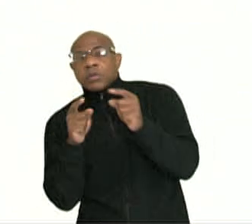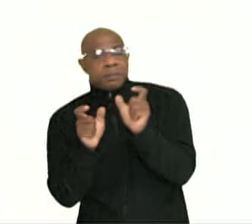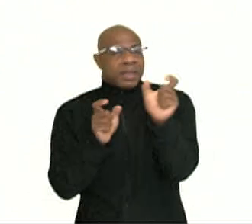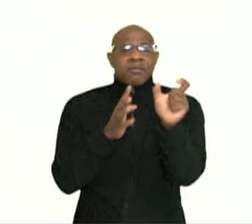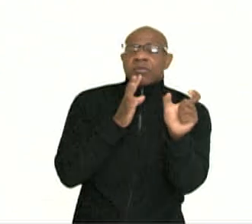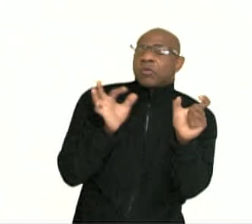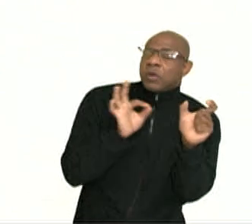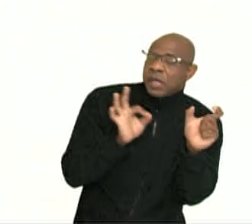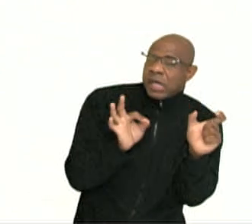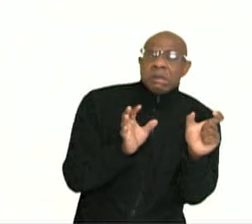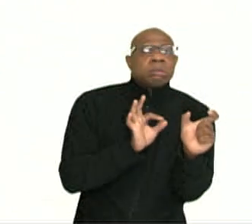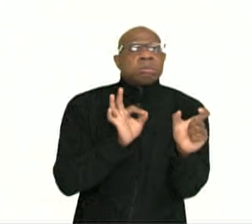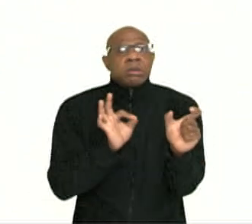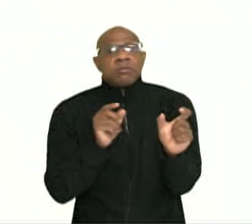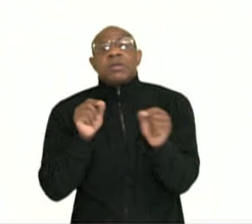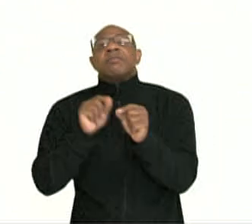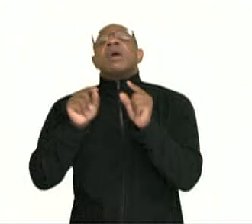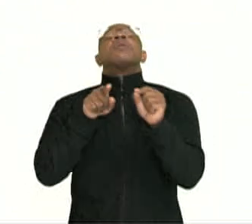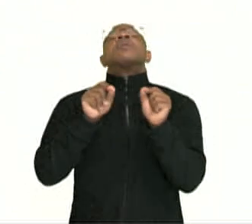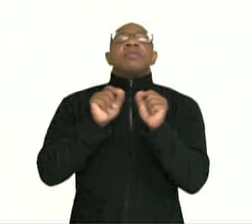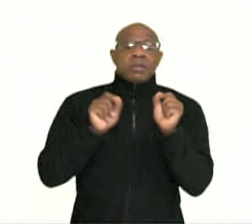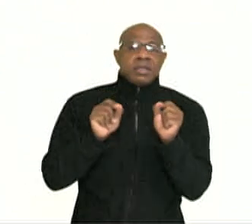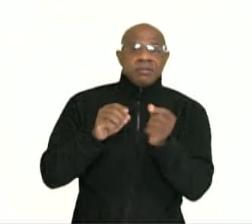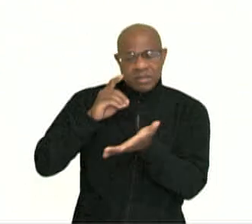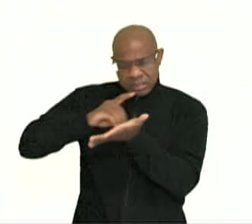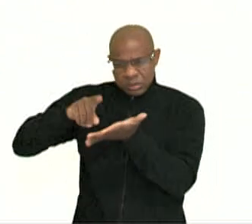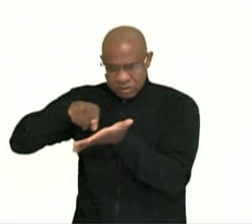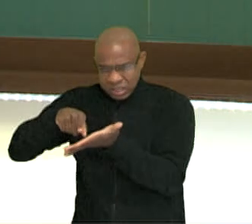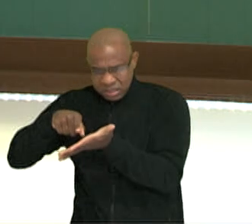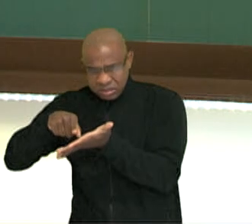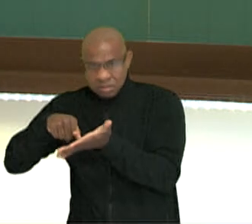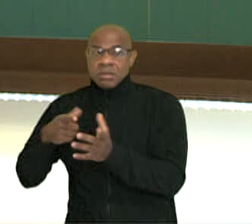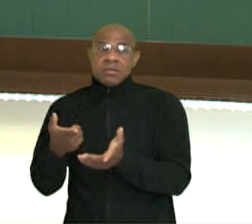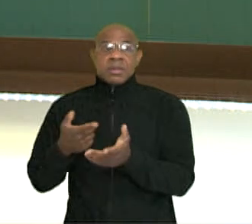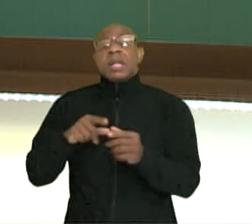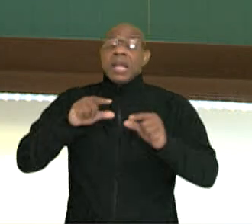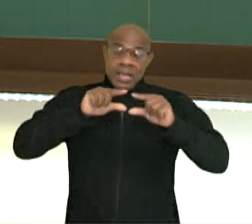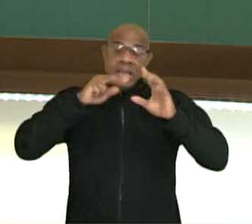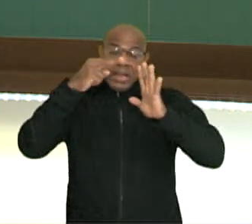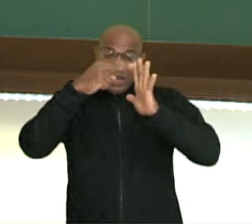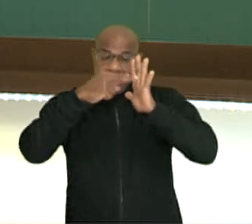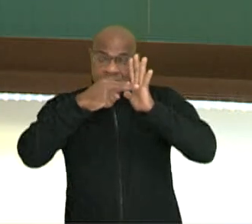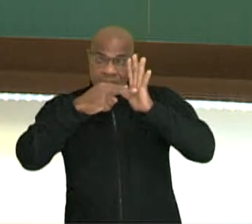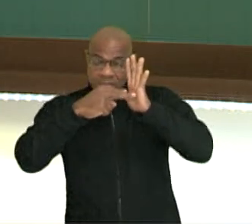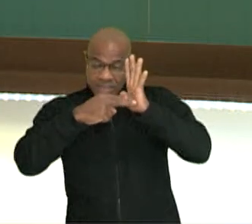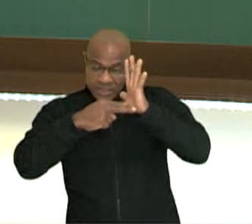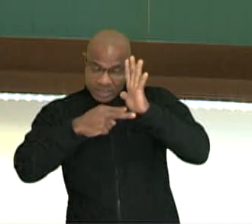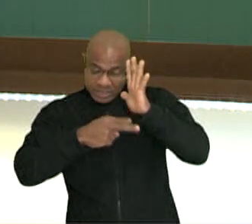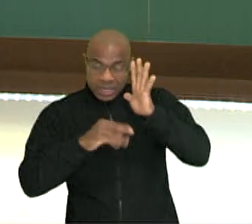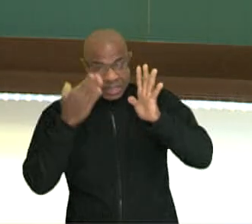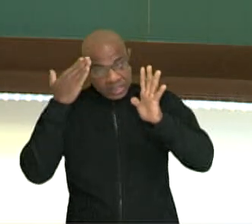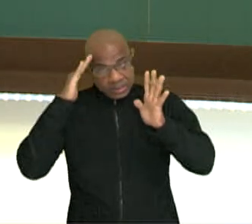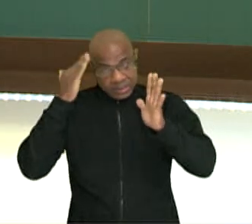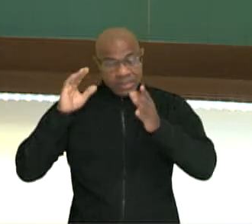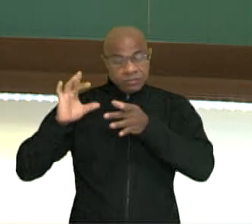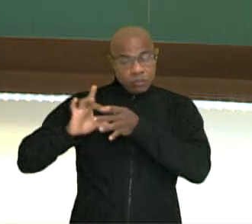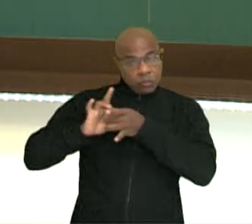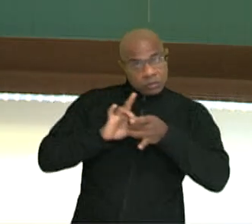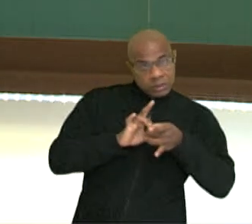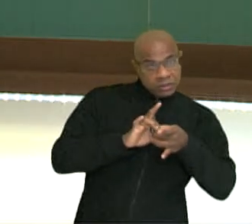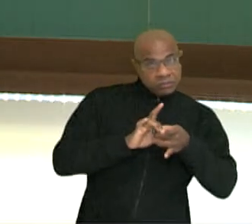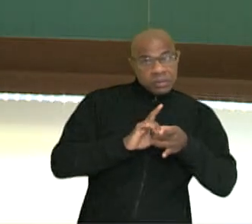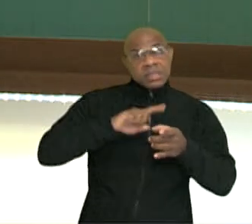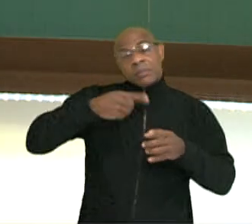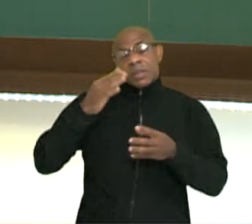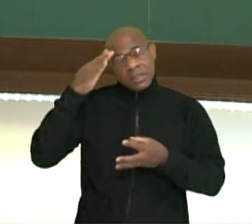não conhece, e aí o que você faz? Vai no dicionário? Não, você dá uma lida no texto geral e entende o contexto e até consegue